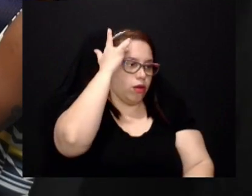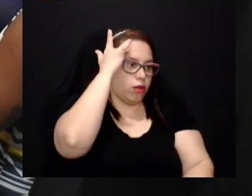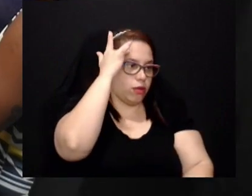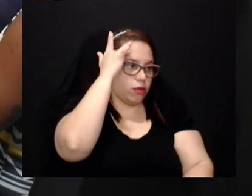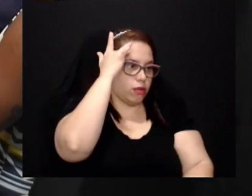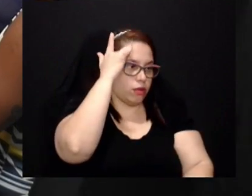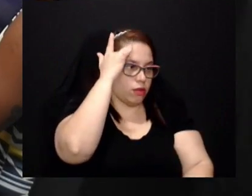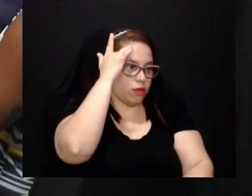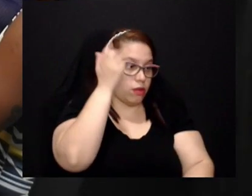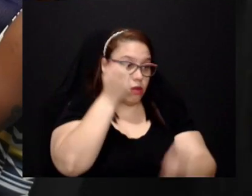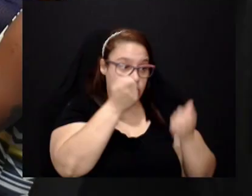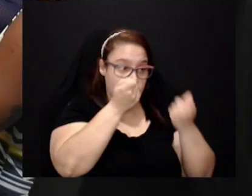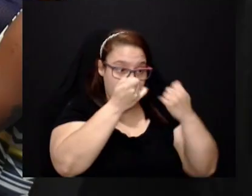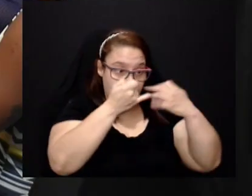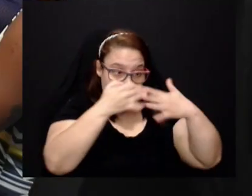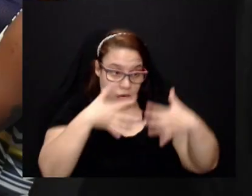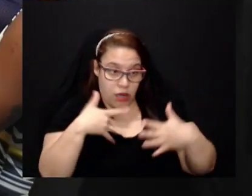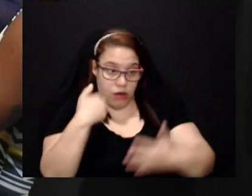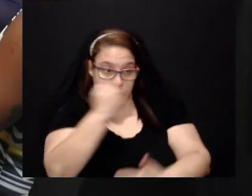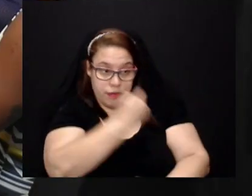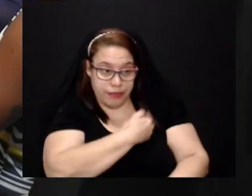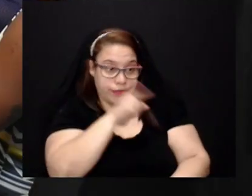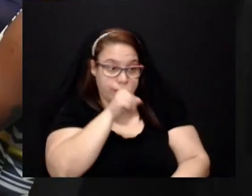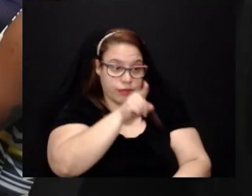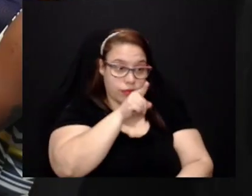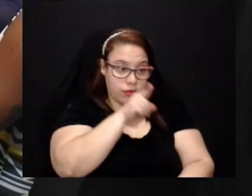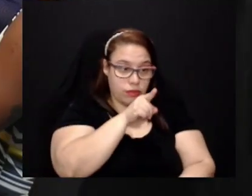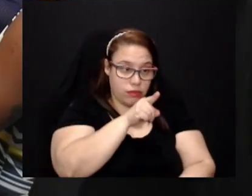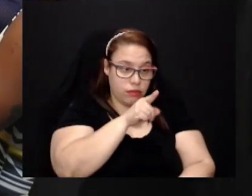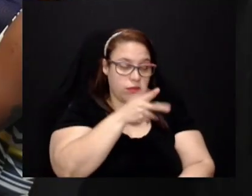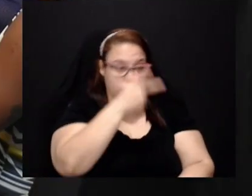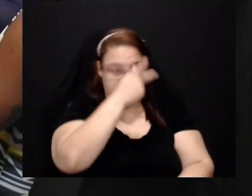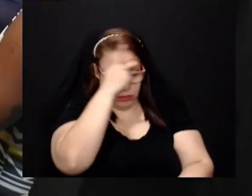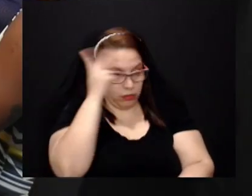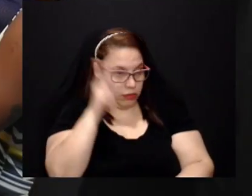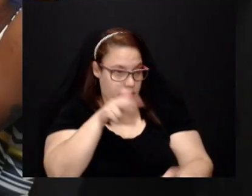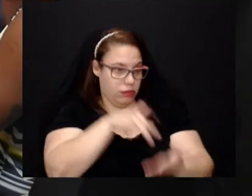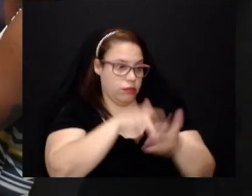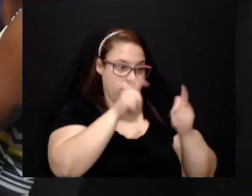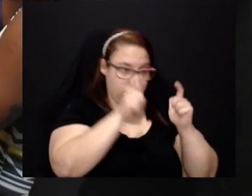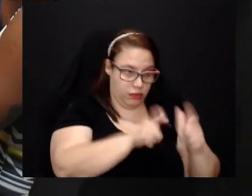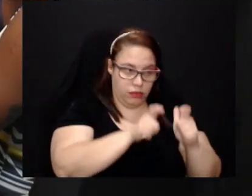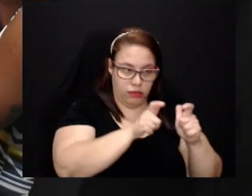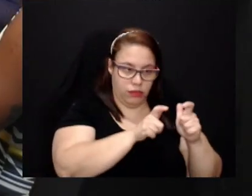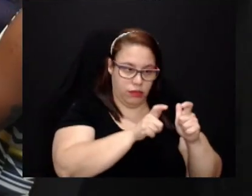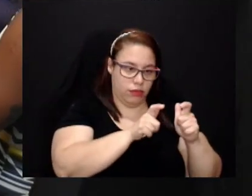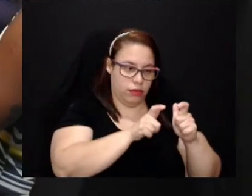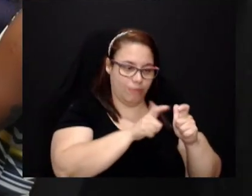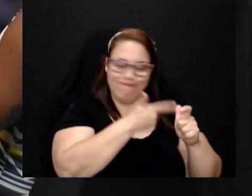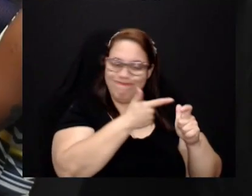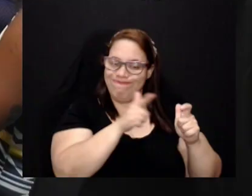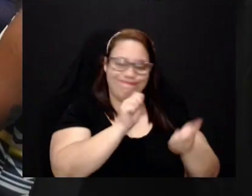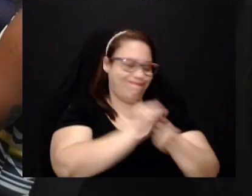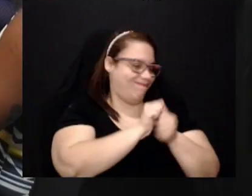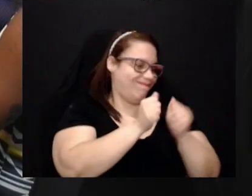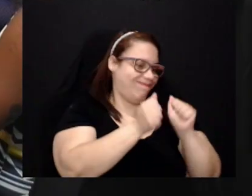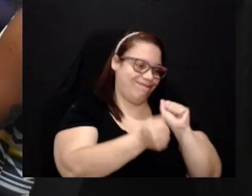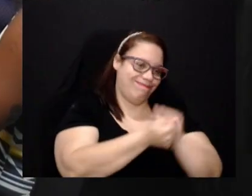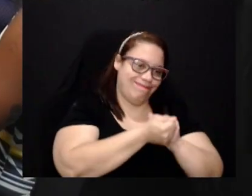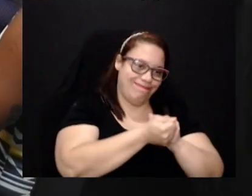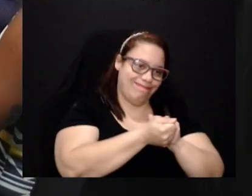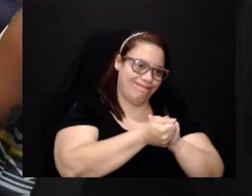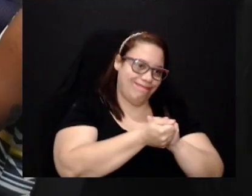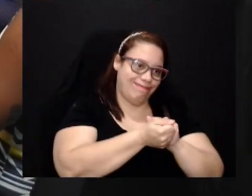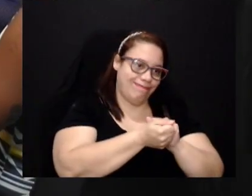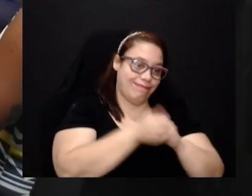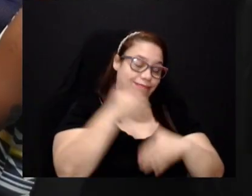porque você, como sendo uma mulher que ocupa um espaço, né, que não foi formatado, como eu já disse, para corpos negros, né,